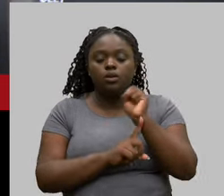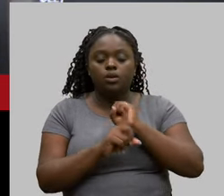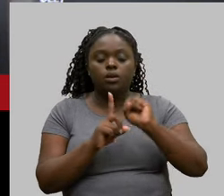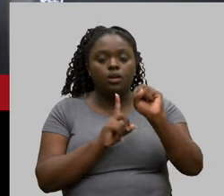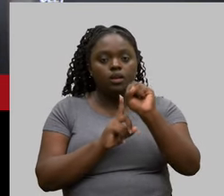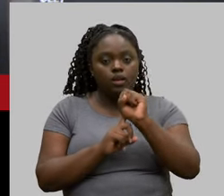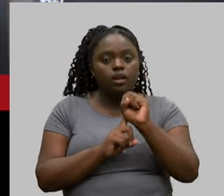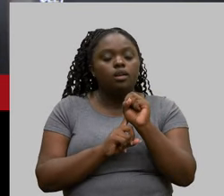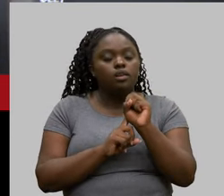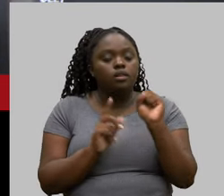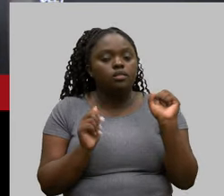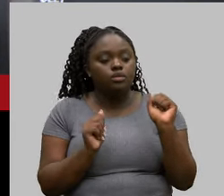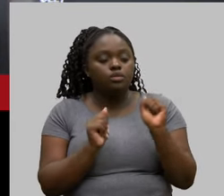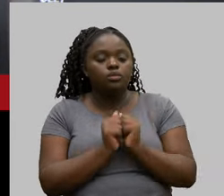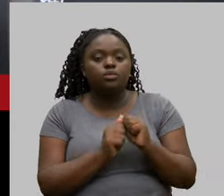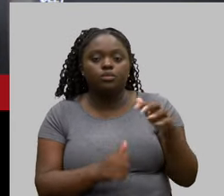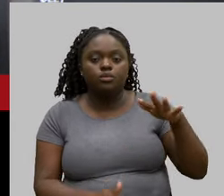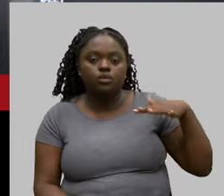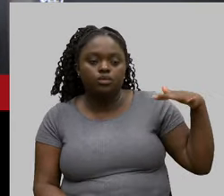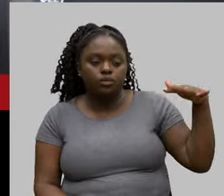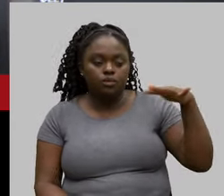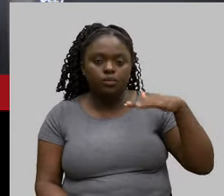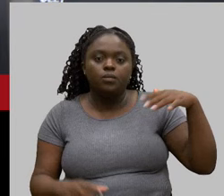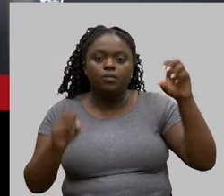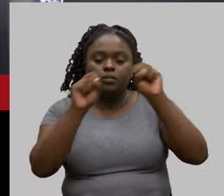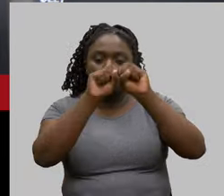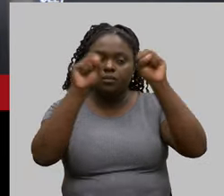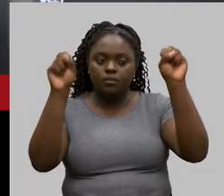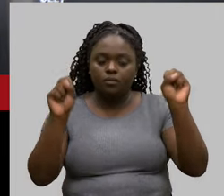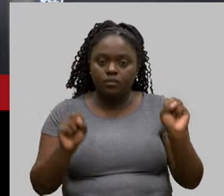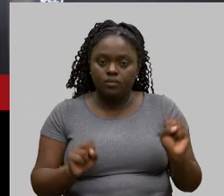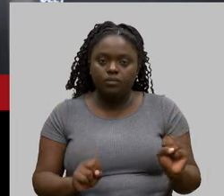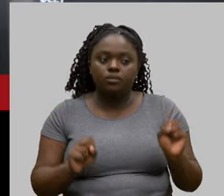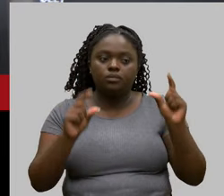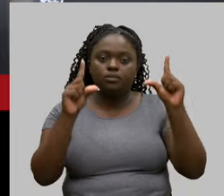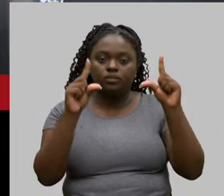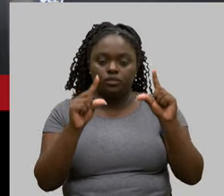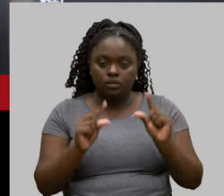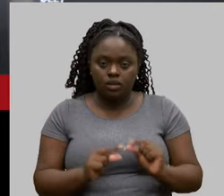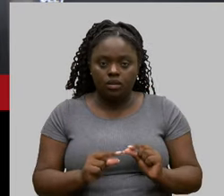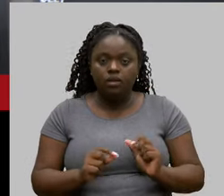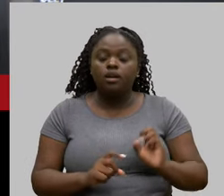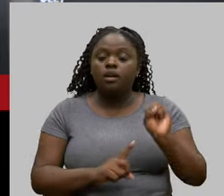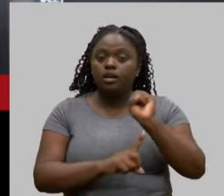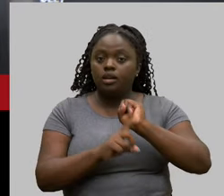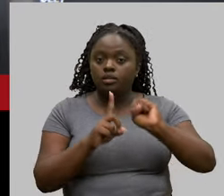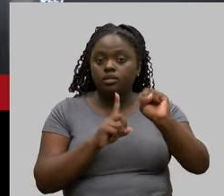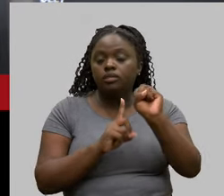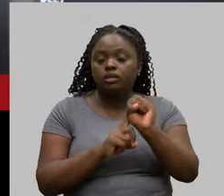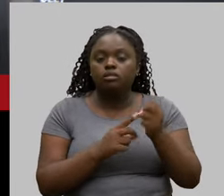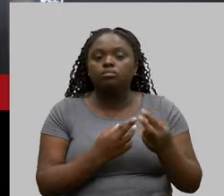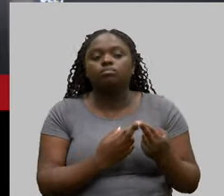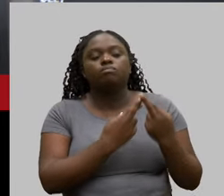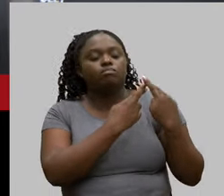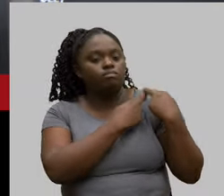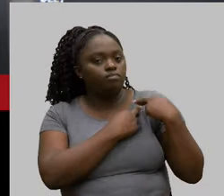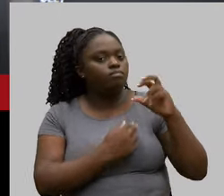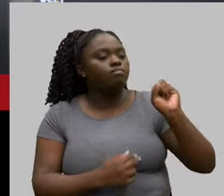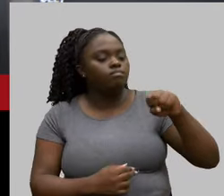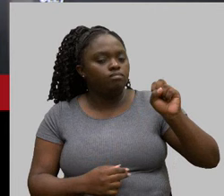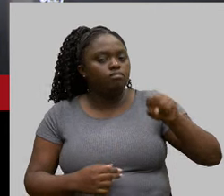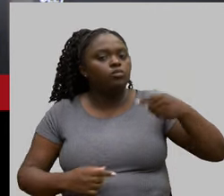atrelando em geral a um sistema de Déficit a sociedade cabe a ela sim discutir com